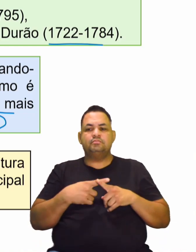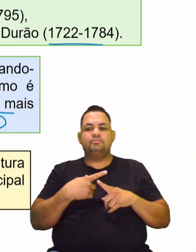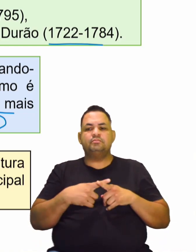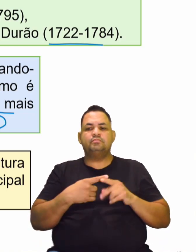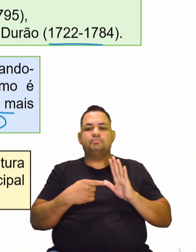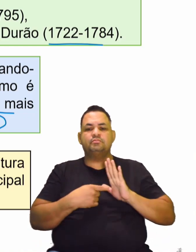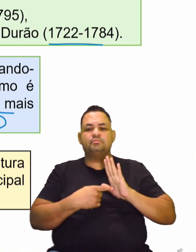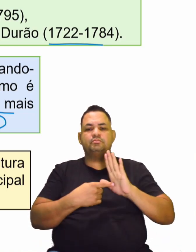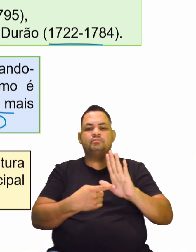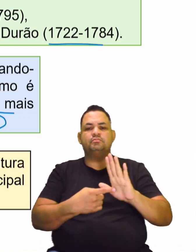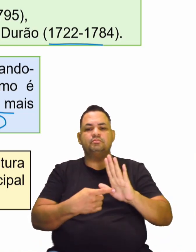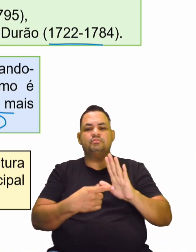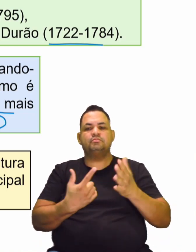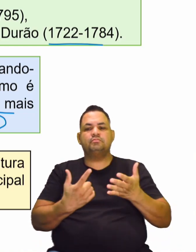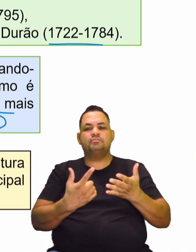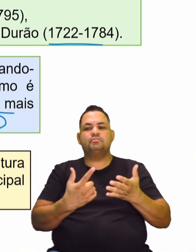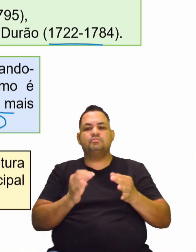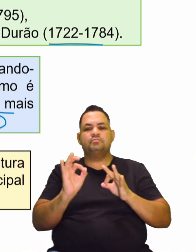estudante, essa